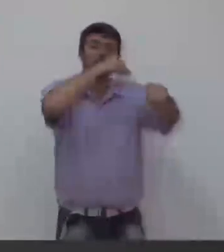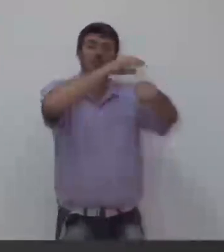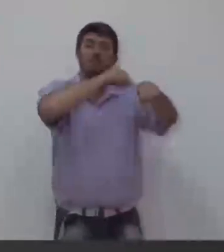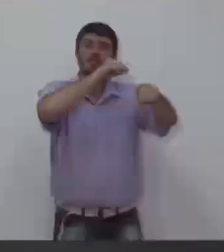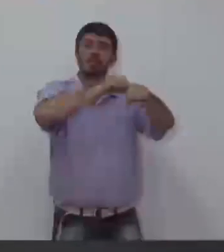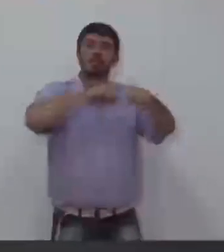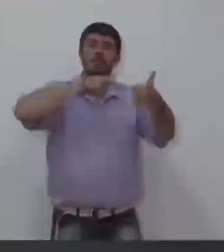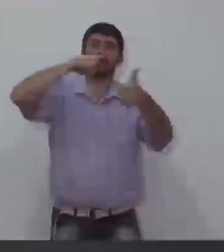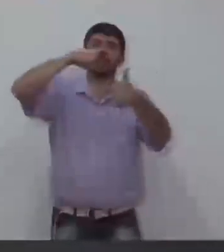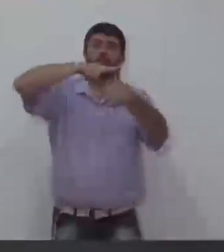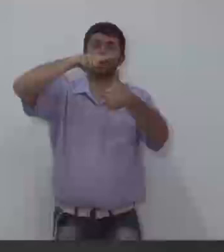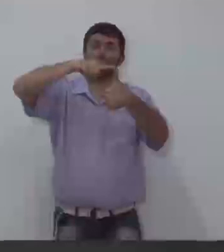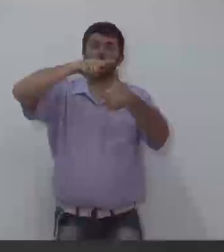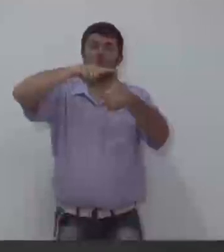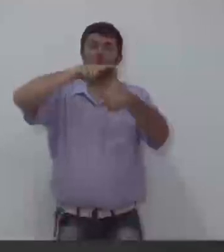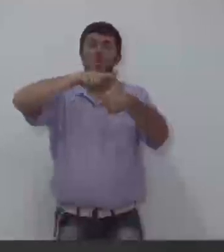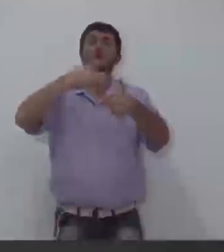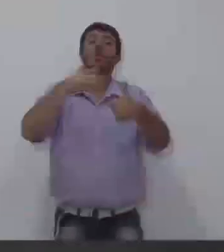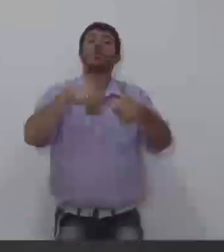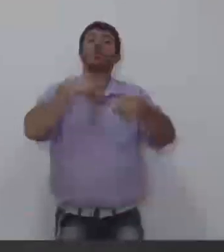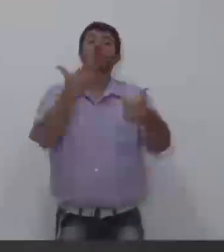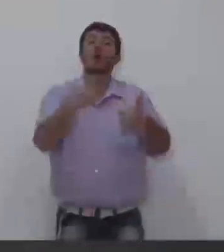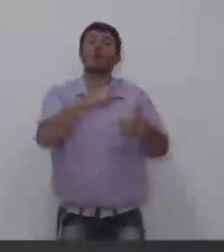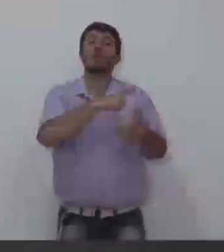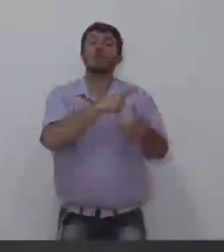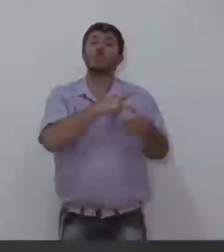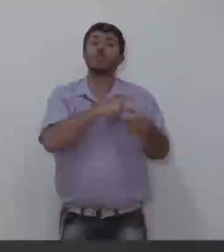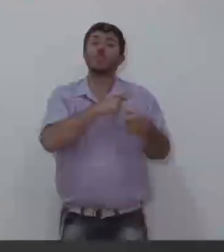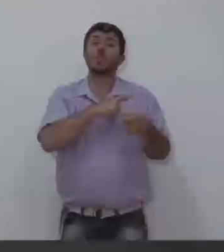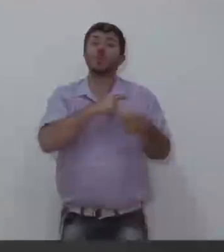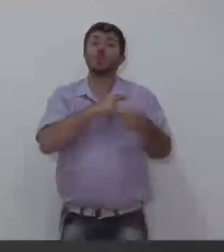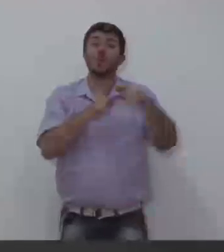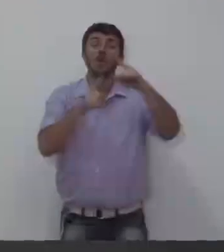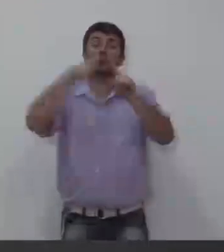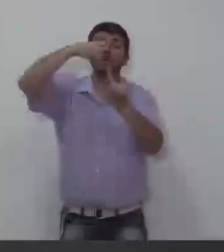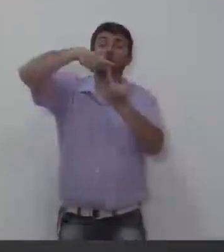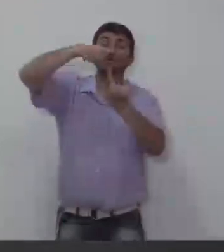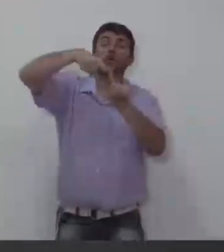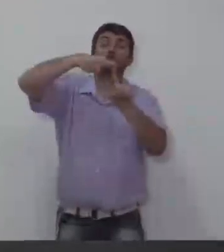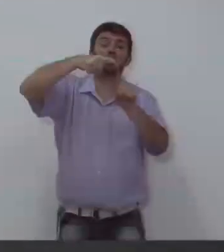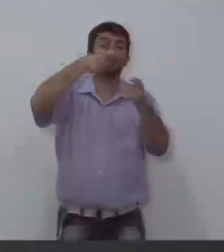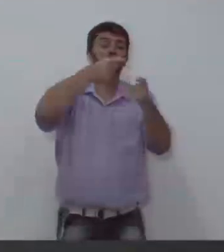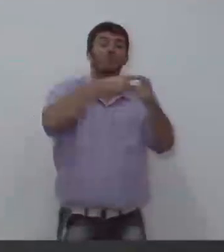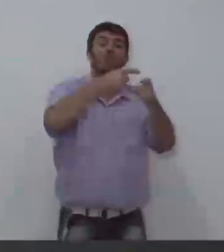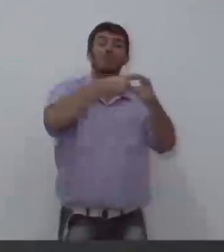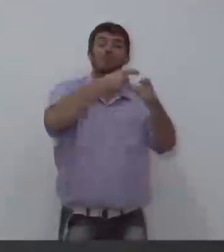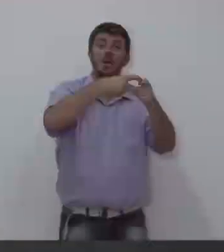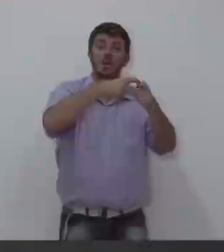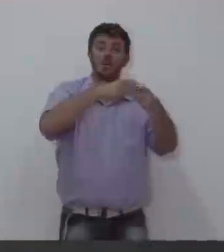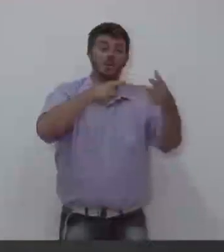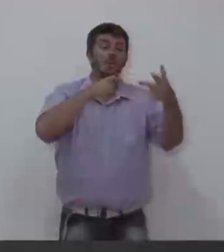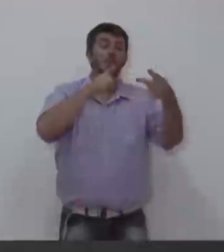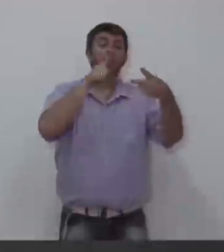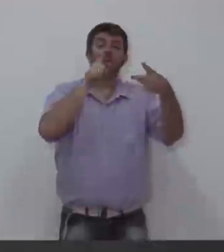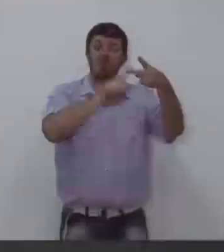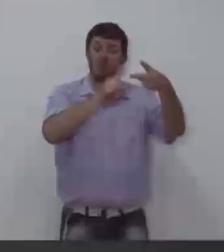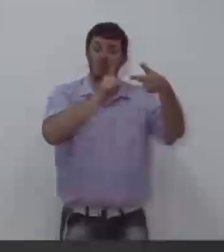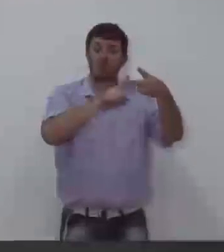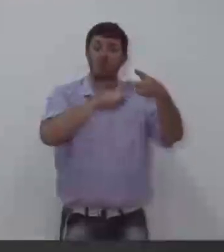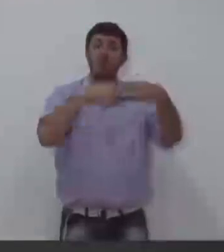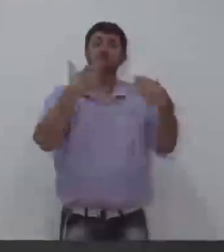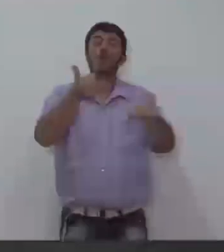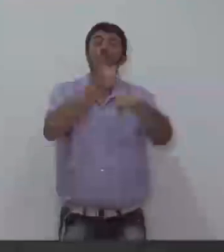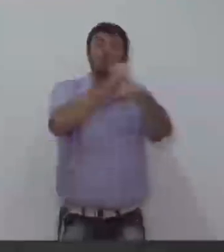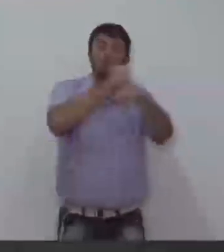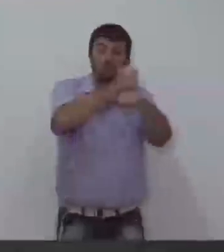as especialidades médicas que atendem no município? 2. Nome do profissional, especialidade, local e dias